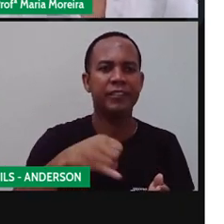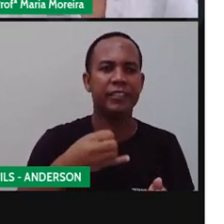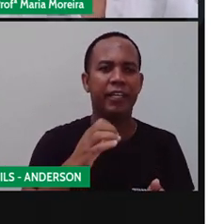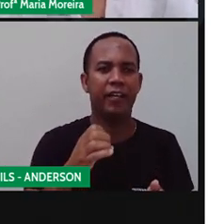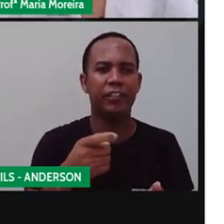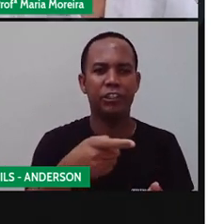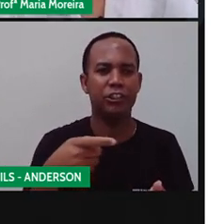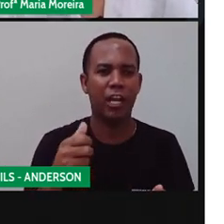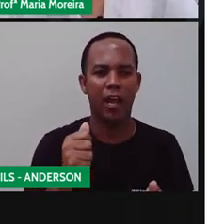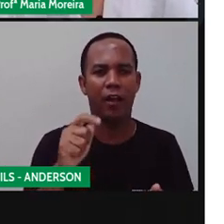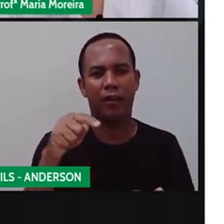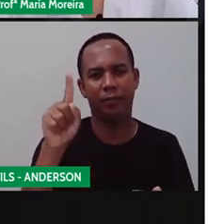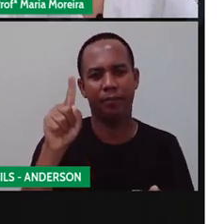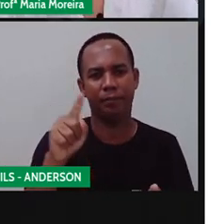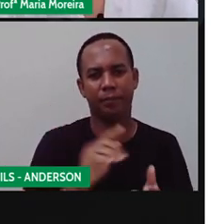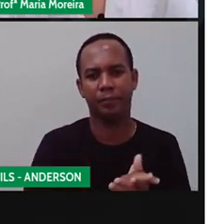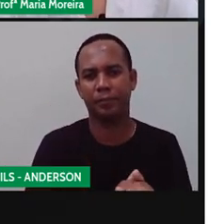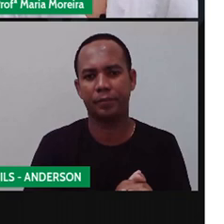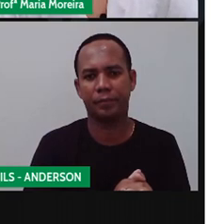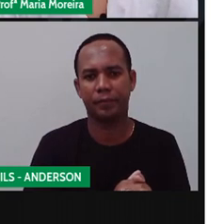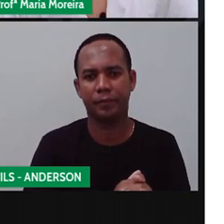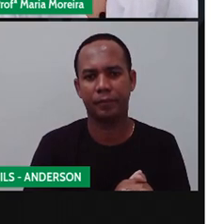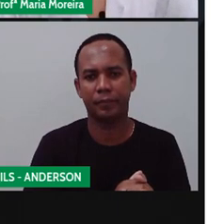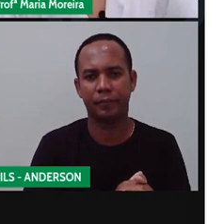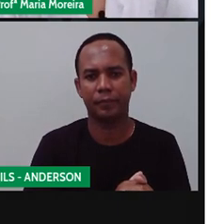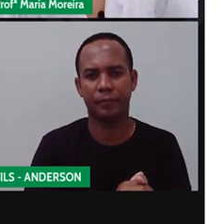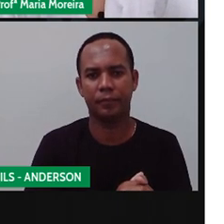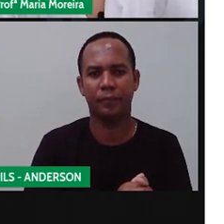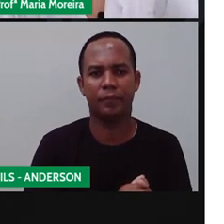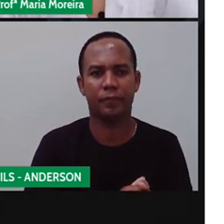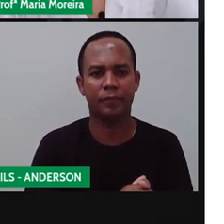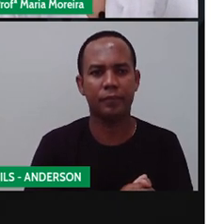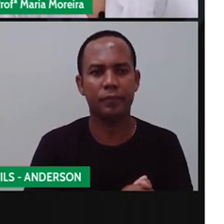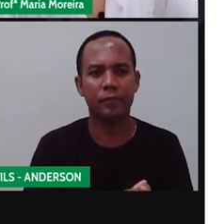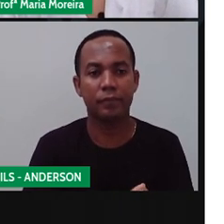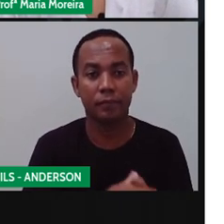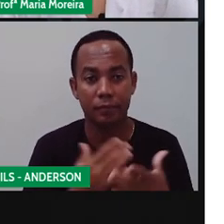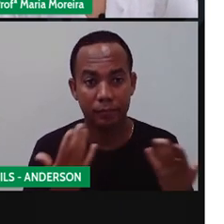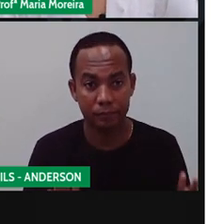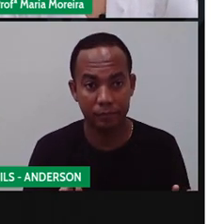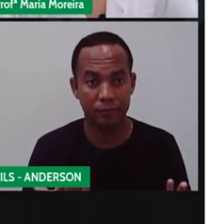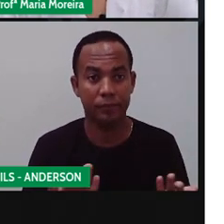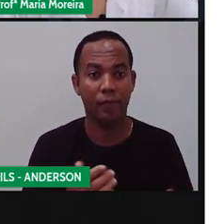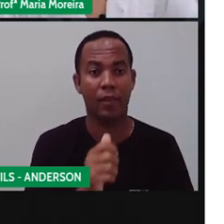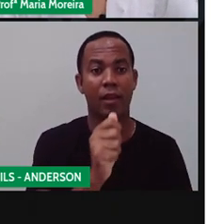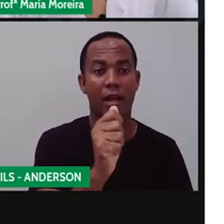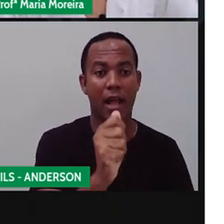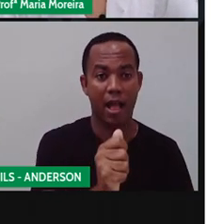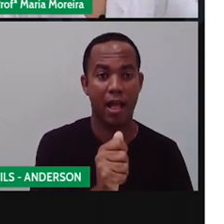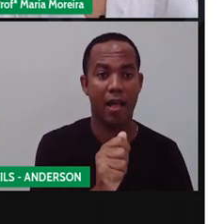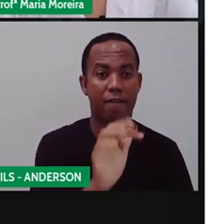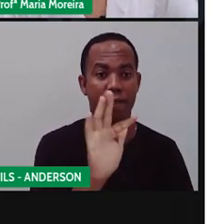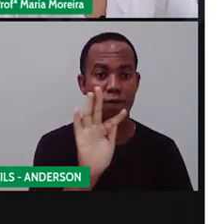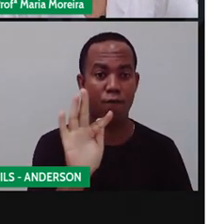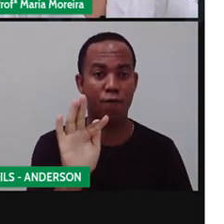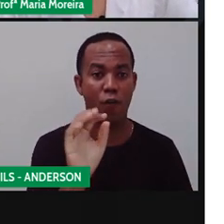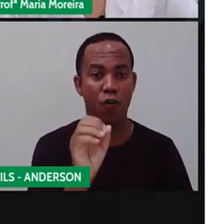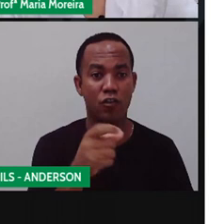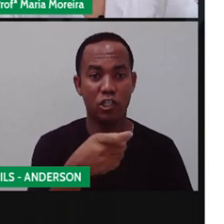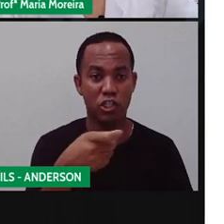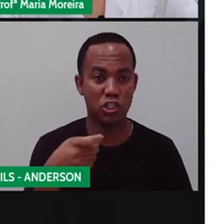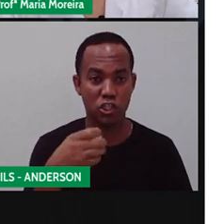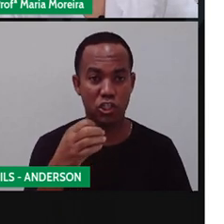errada, me perdoe, mas estou dando o meu melhor. Afoxé,